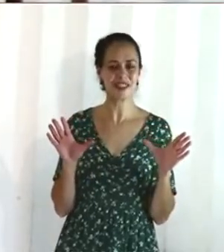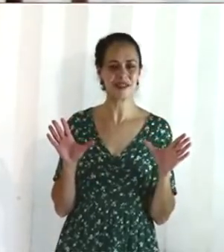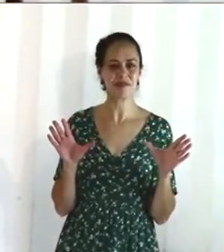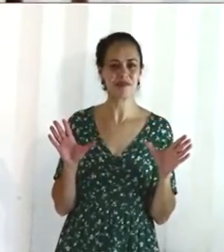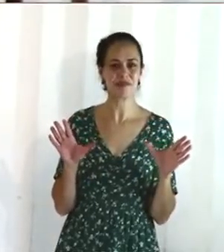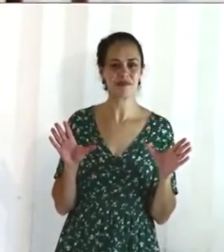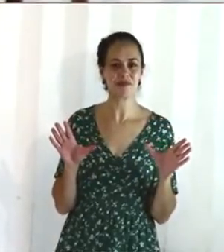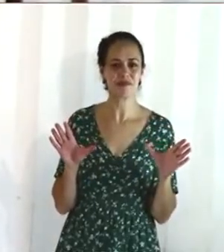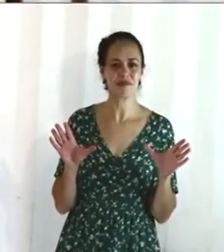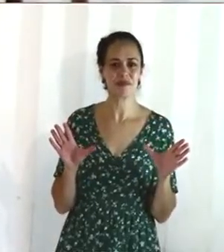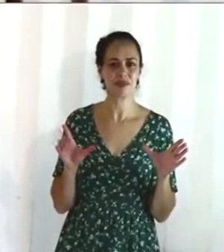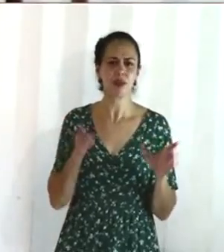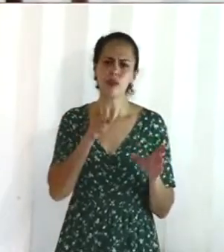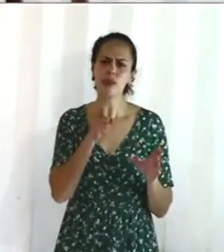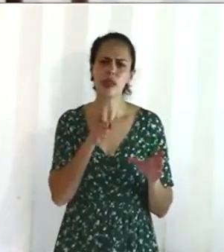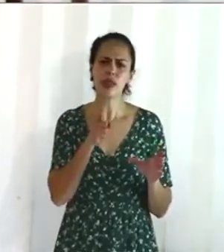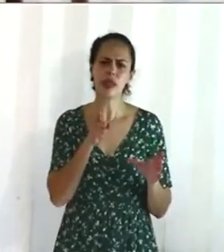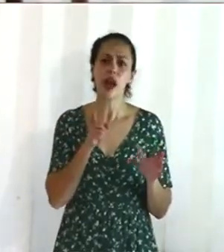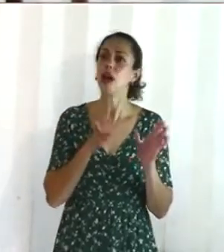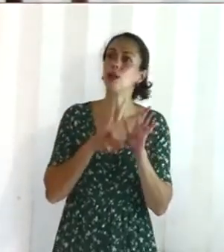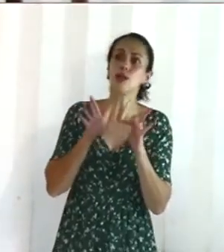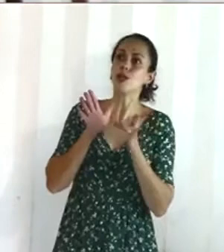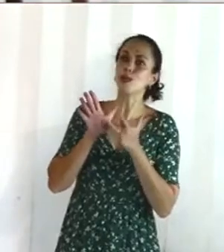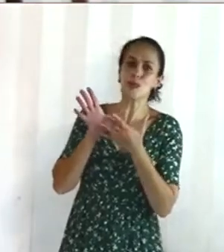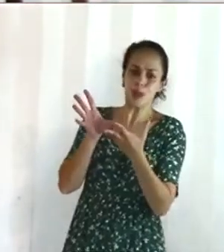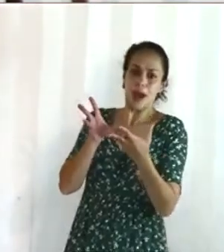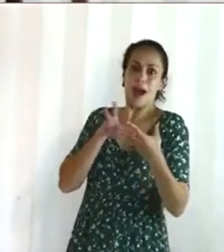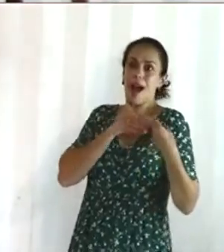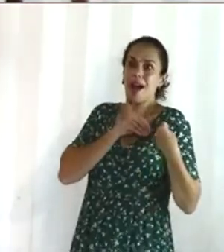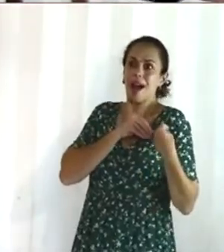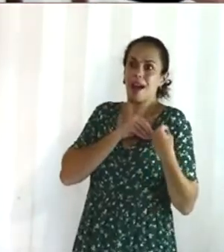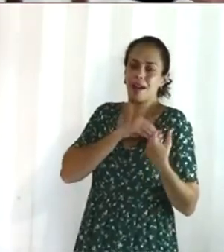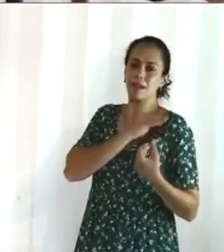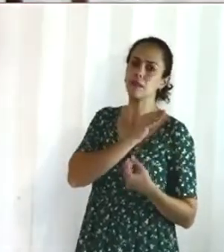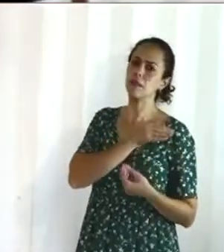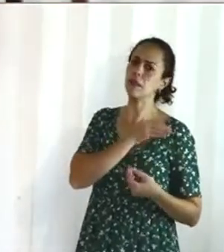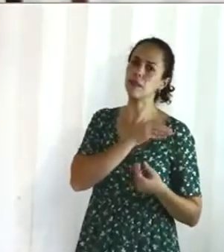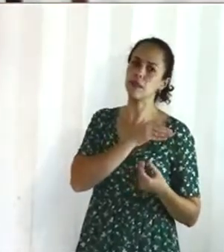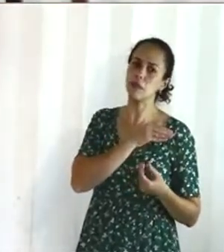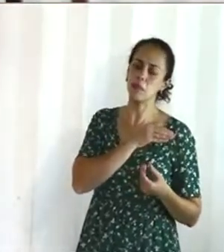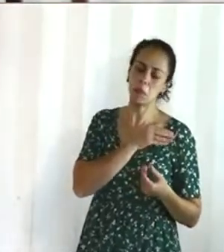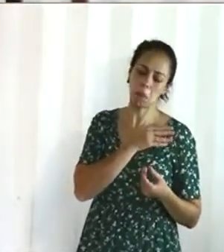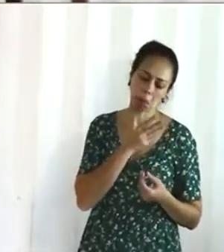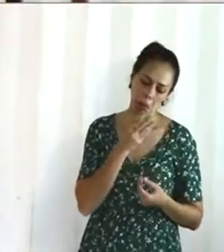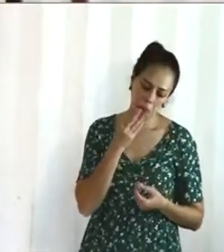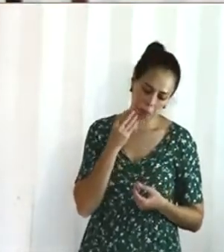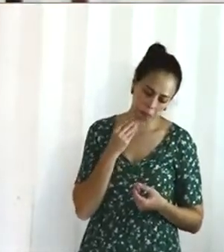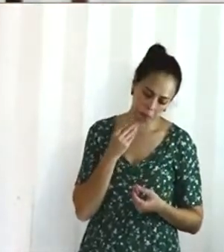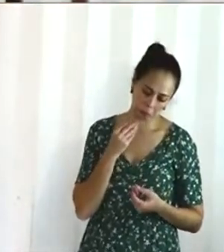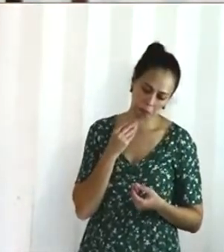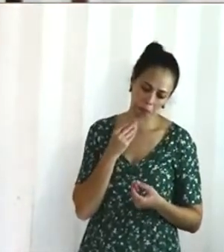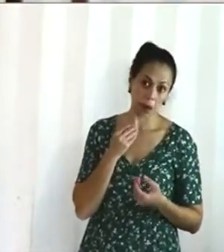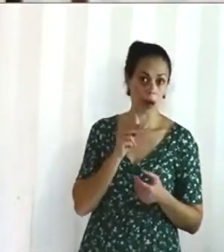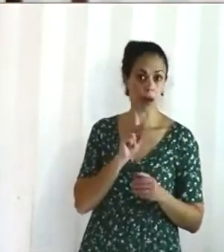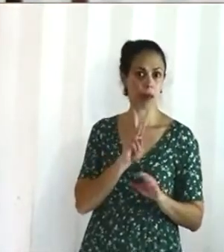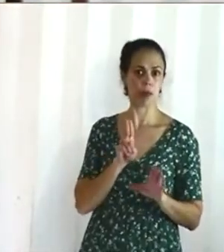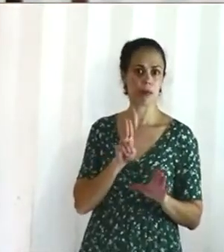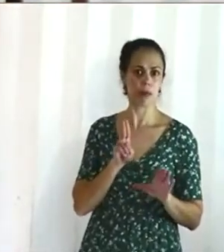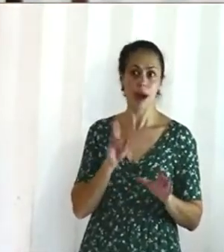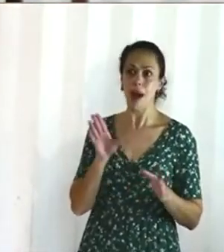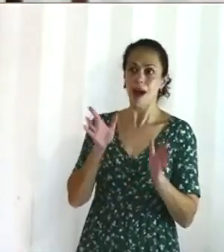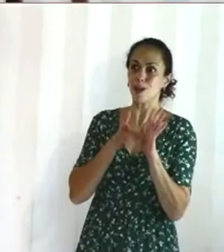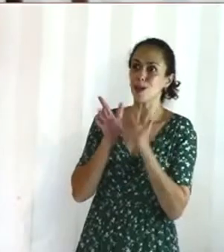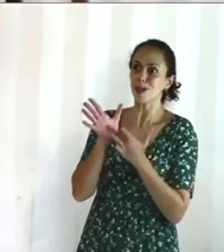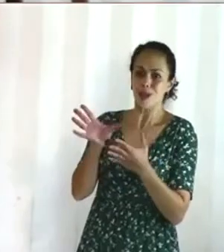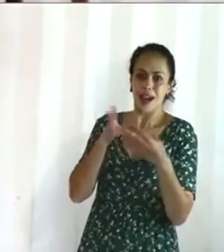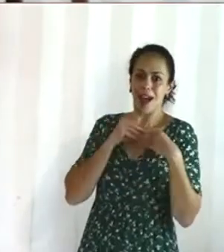ou um coração alegre? Talvez triste por conta dos seus pecados, mas alegre porque agora os seus pecados estão